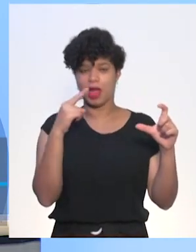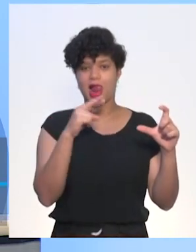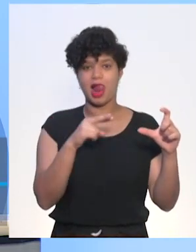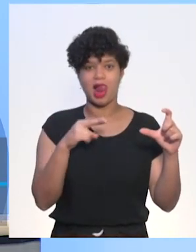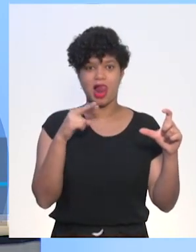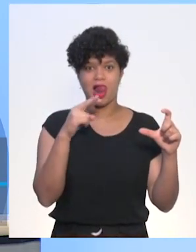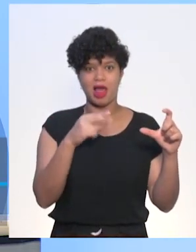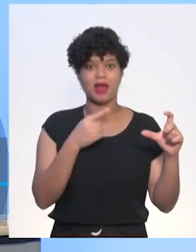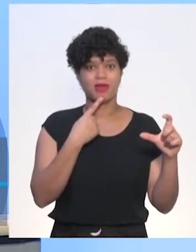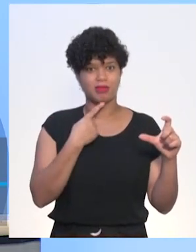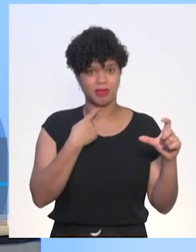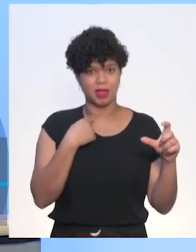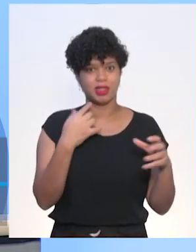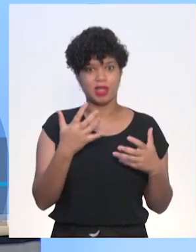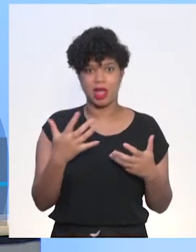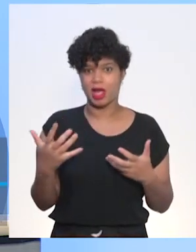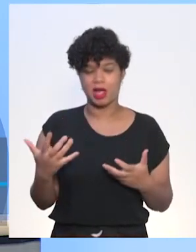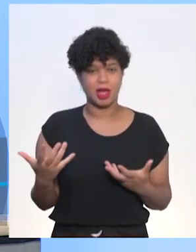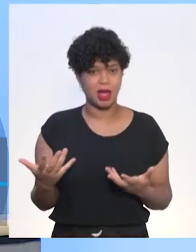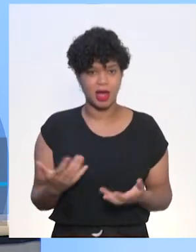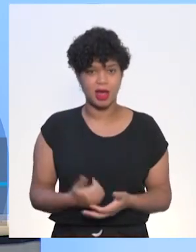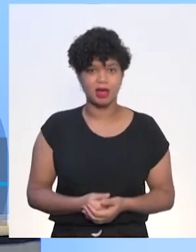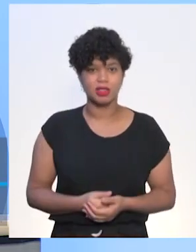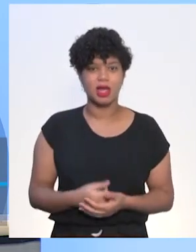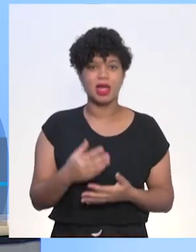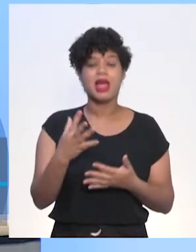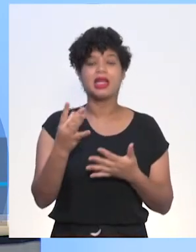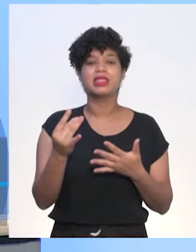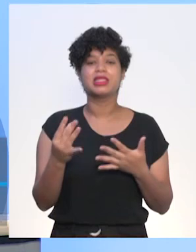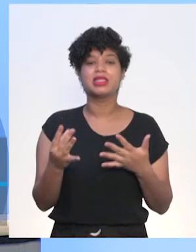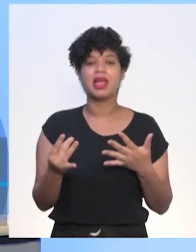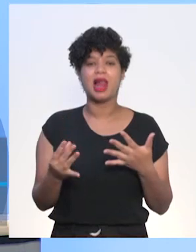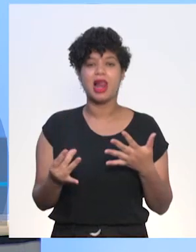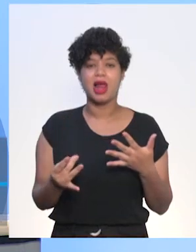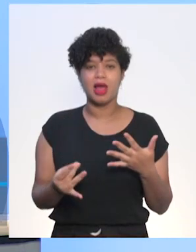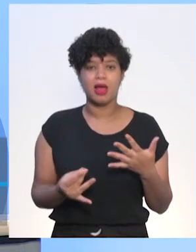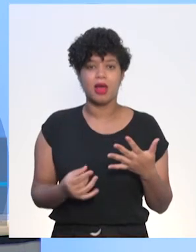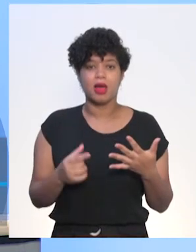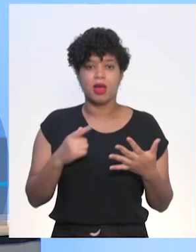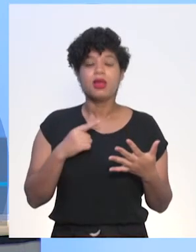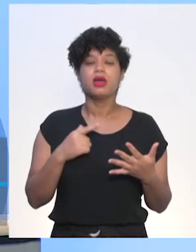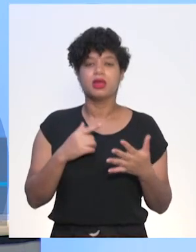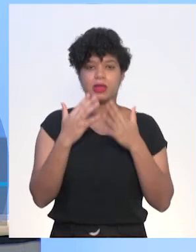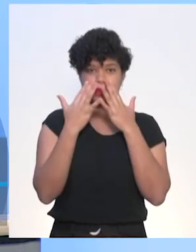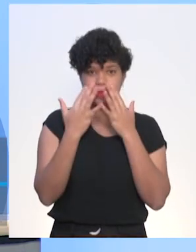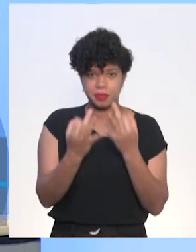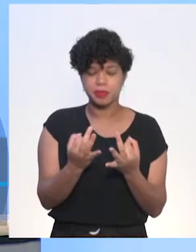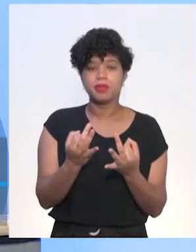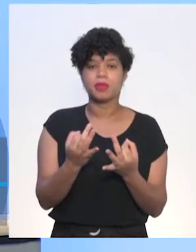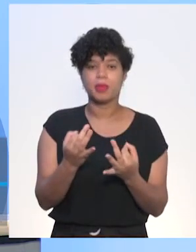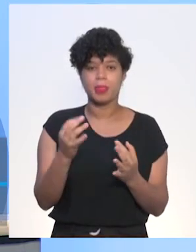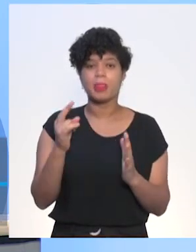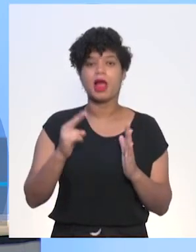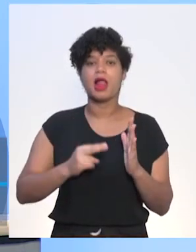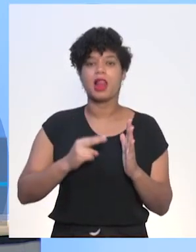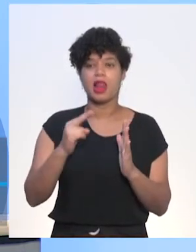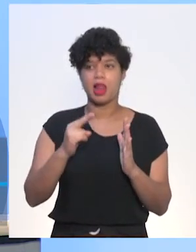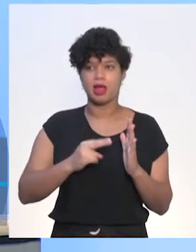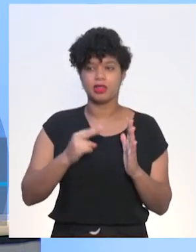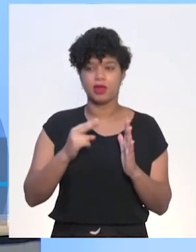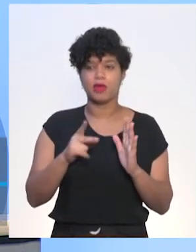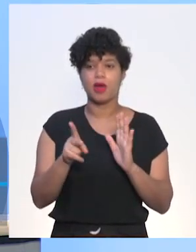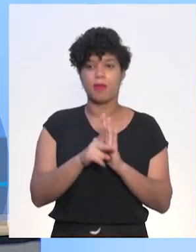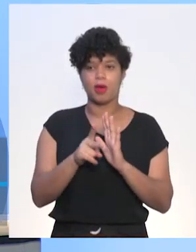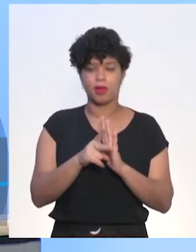atenção então dormitou de alguma forma ela vai ter elementos que vão prender a atenção do leitor a ponto dele